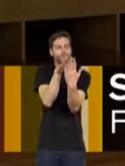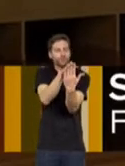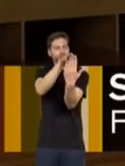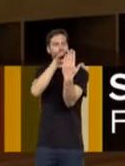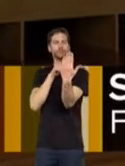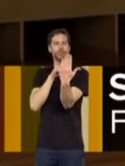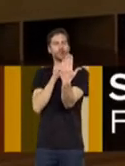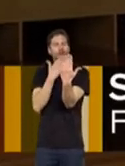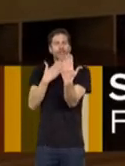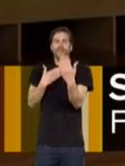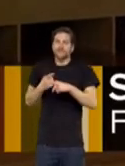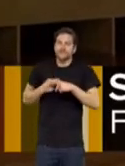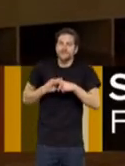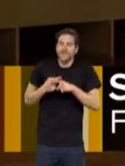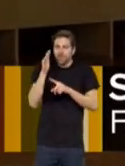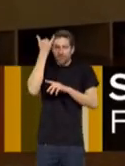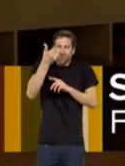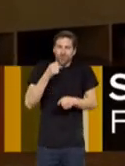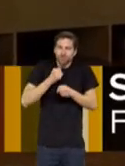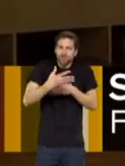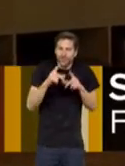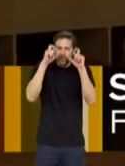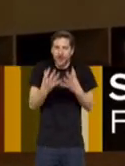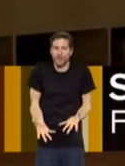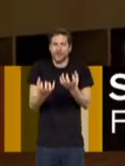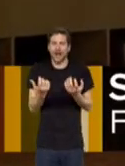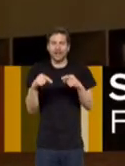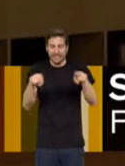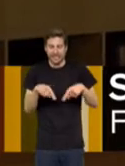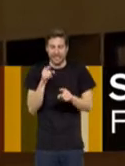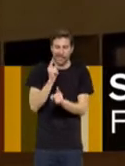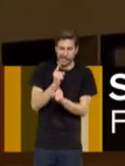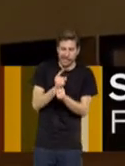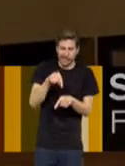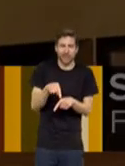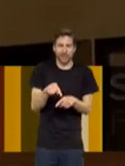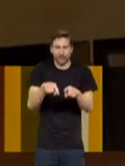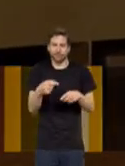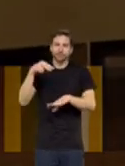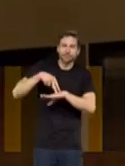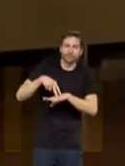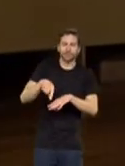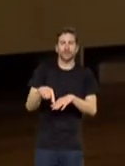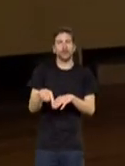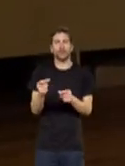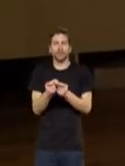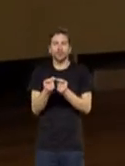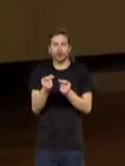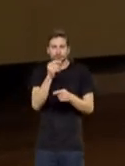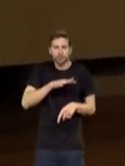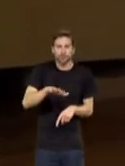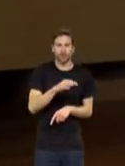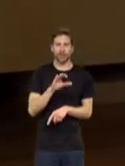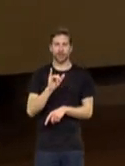ser fotógrafa. Este espaço especificamente do CAVE, este espaço físico onde nós estamos no Pátio da Inquisição, antes de ser